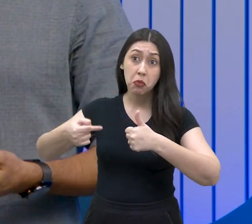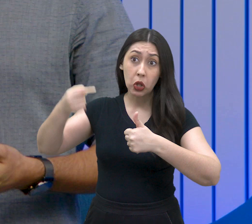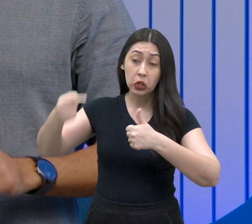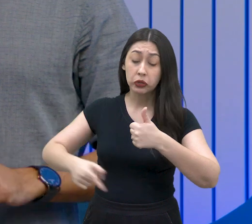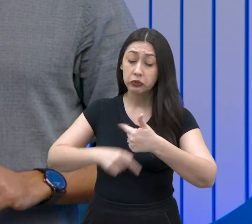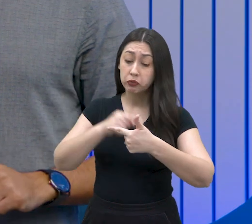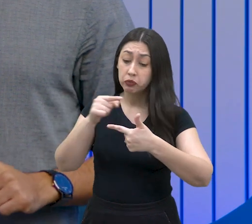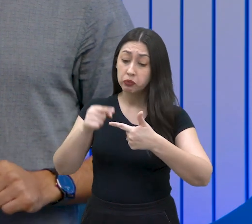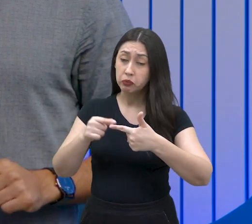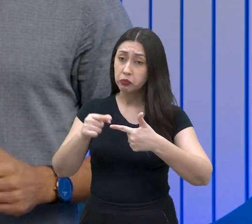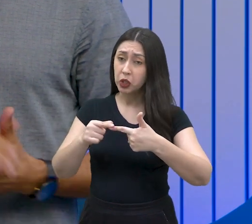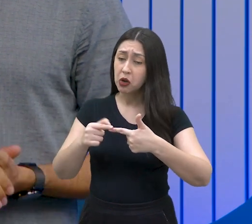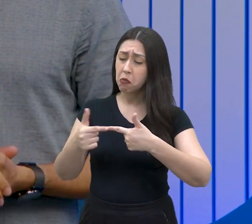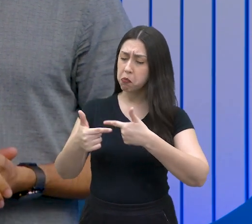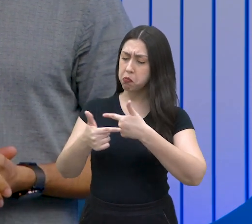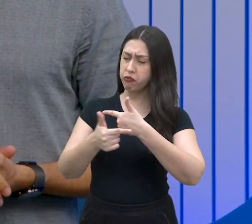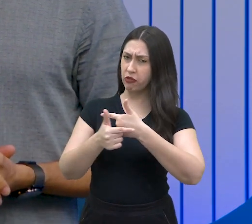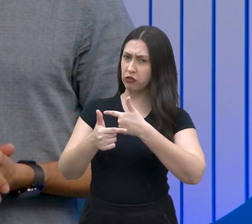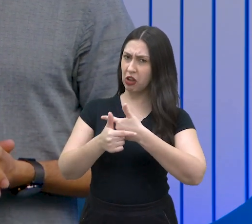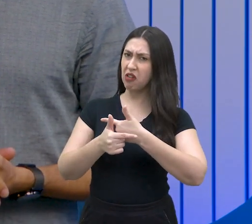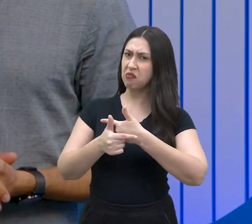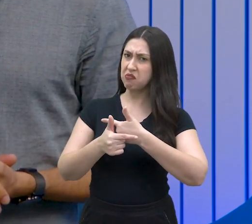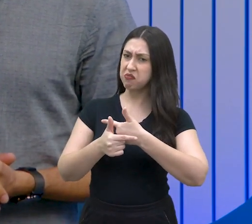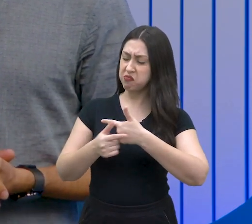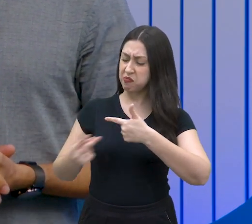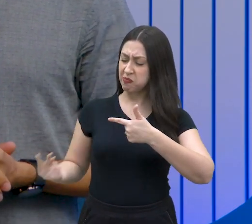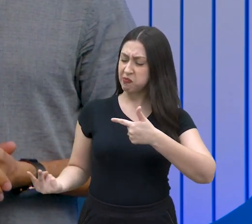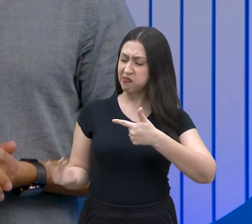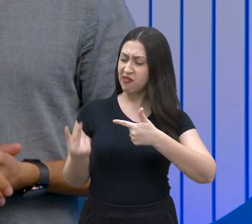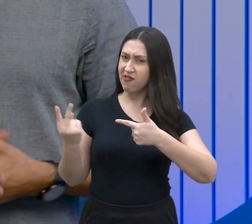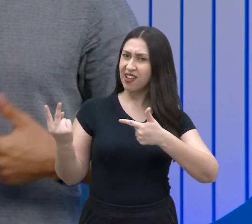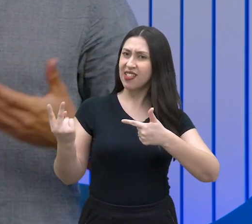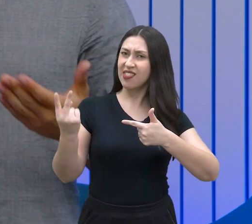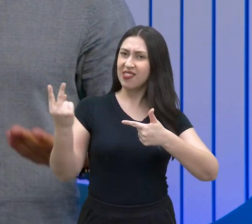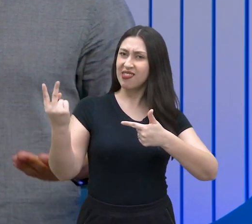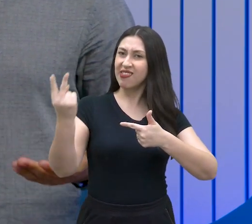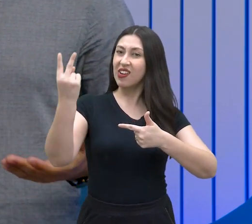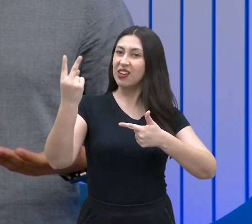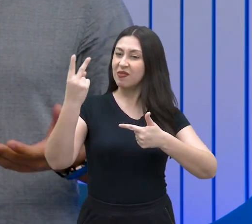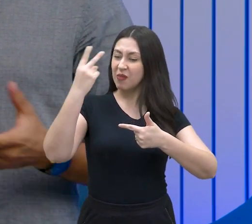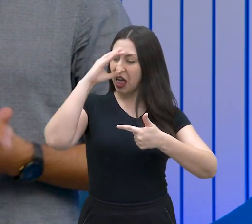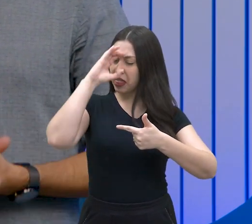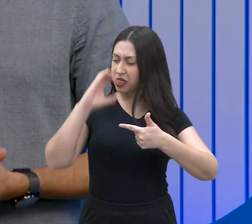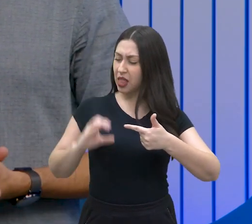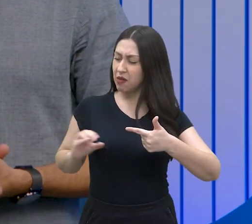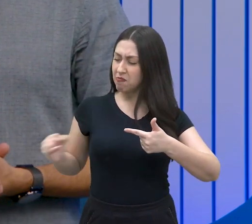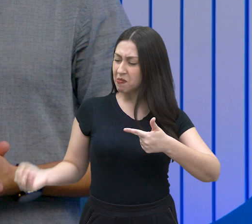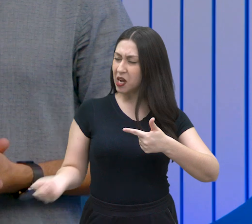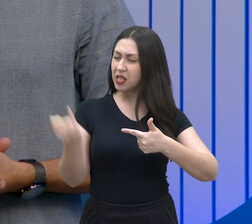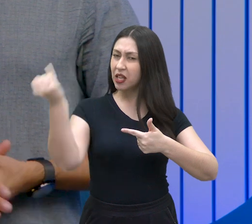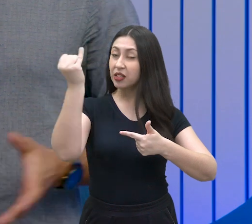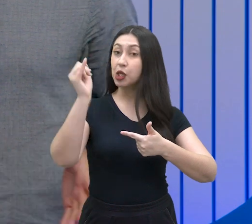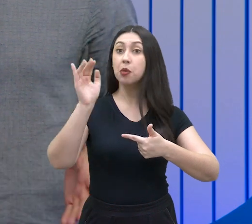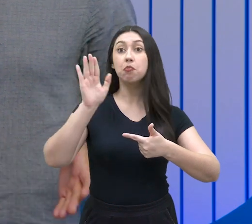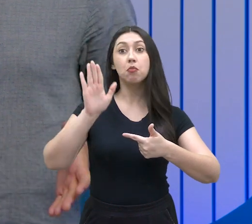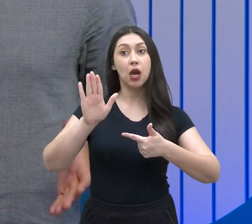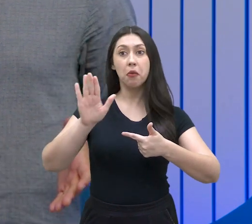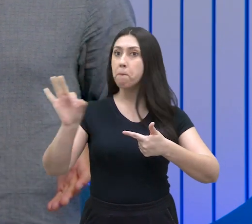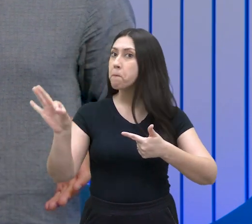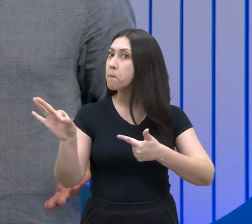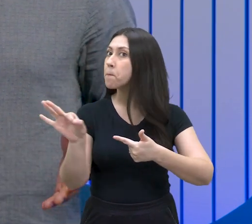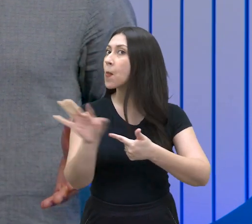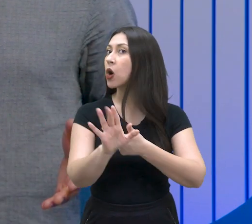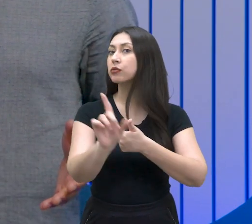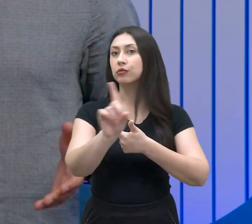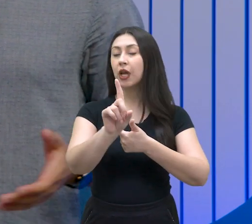cotidiana, reforçamos o nosso papel na prática de valores que exaltam a nossa cidadania, mas não dá para